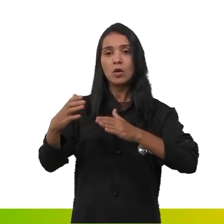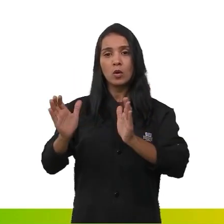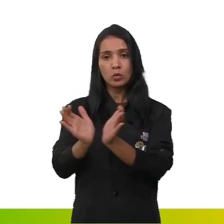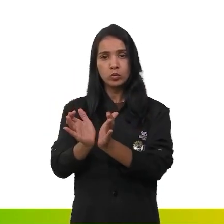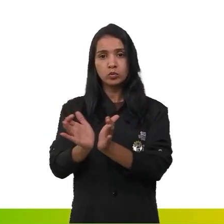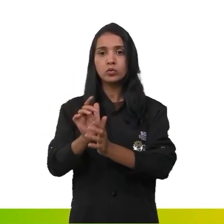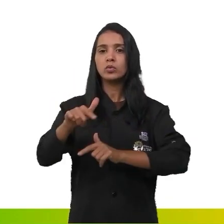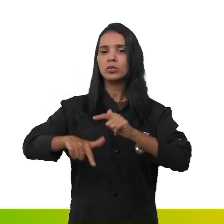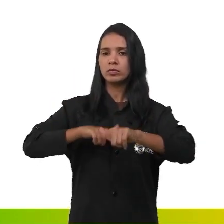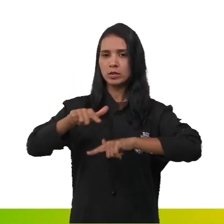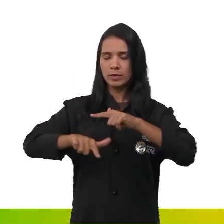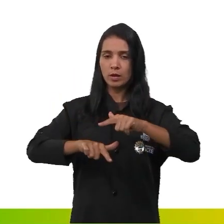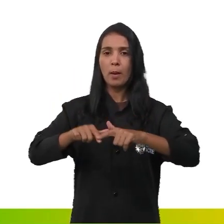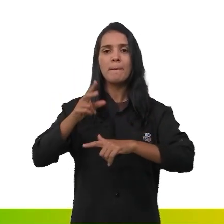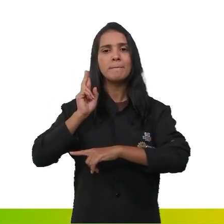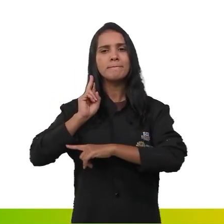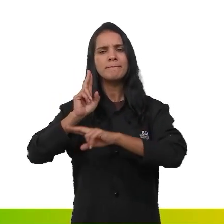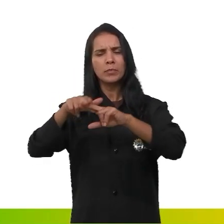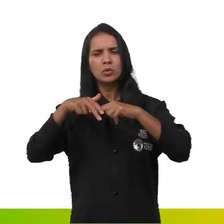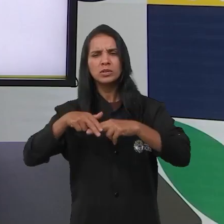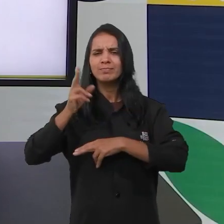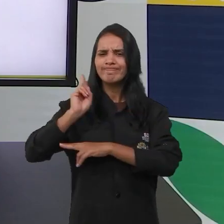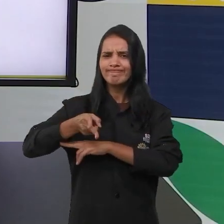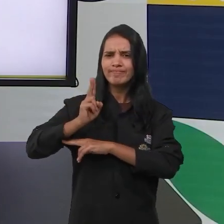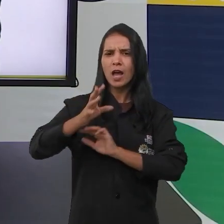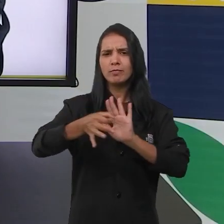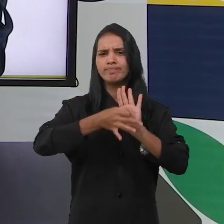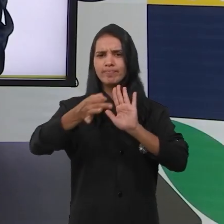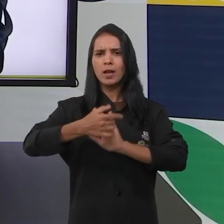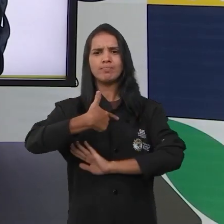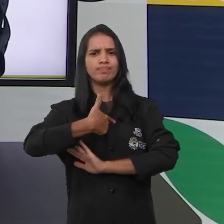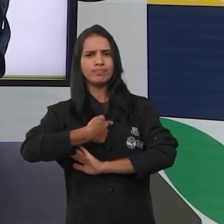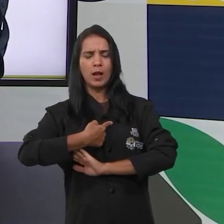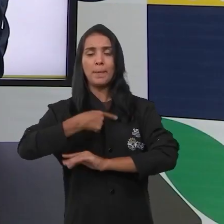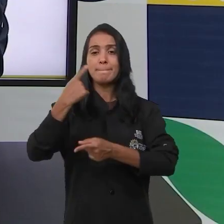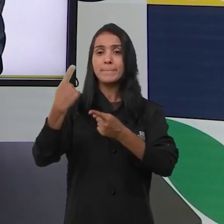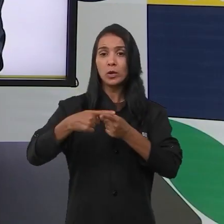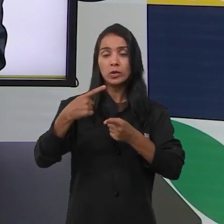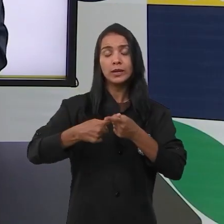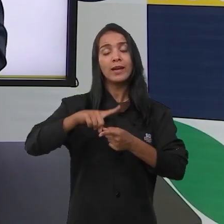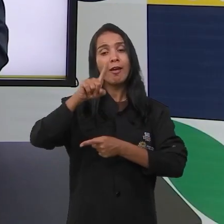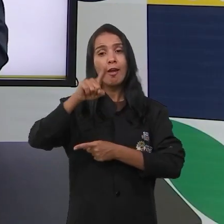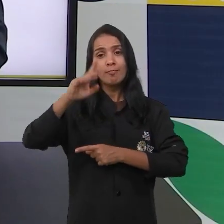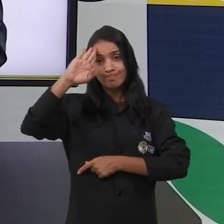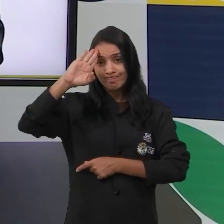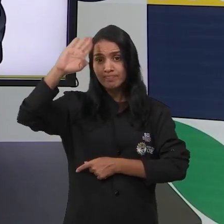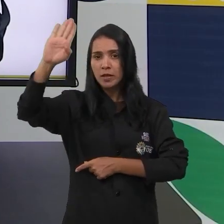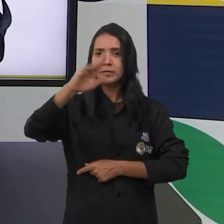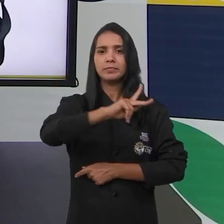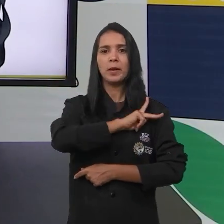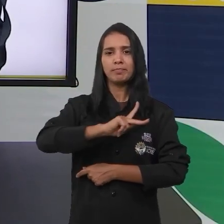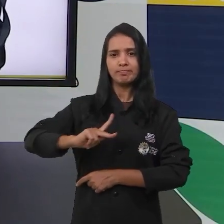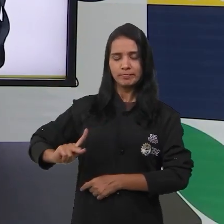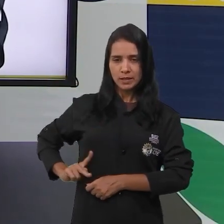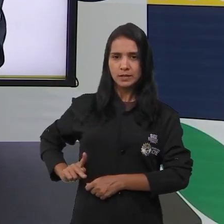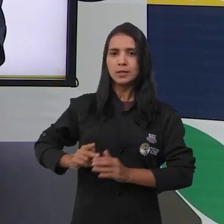isso que sempre nós vamos estar citando Getúlio Vargas, porque ele foi o principal presidente do nosso país. Ele ficou de 30 a